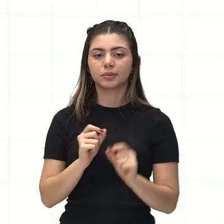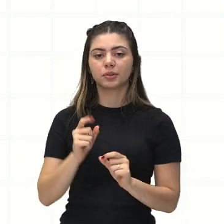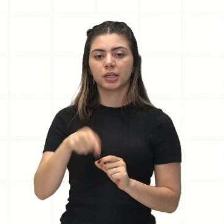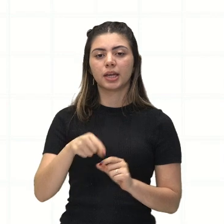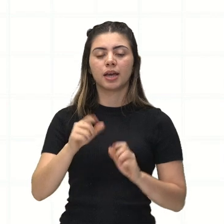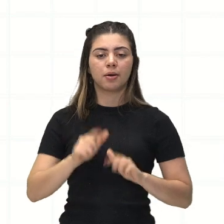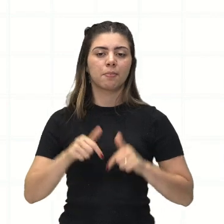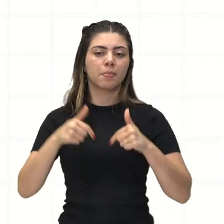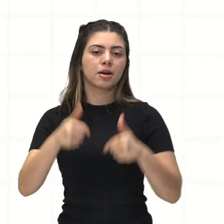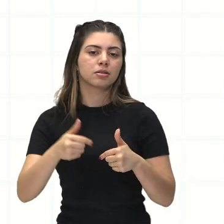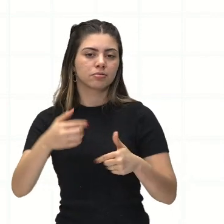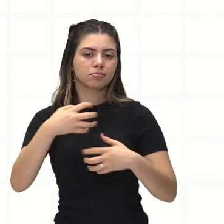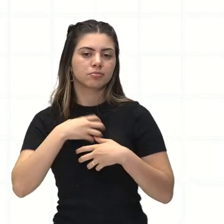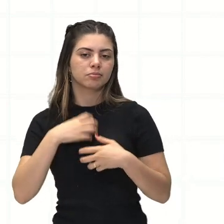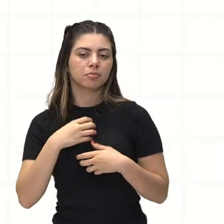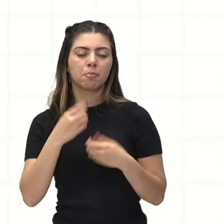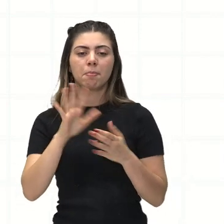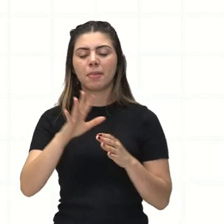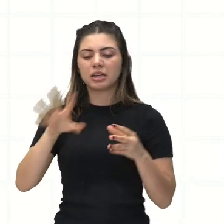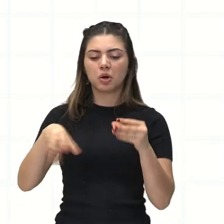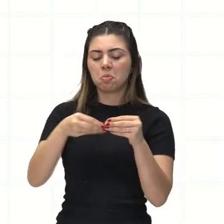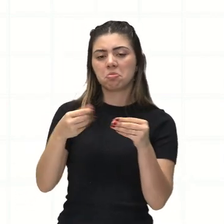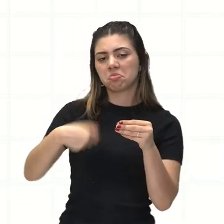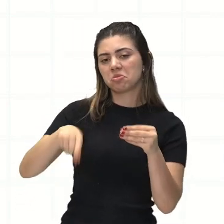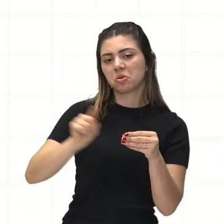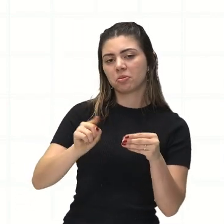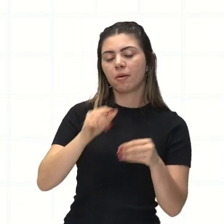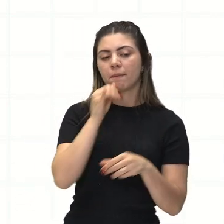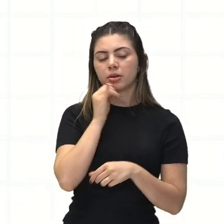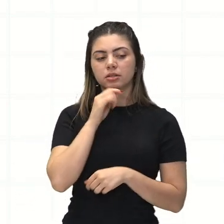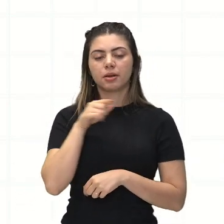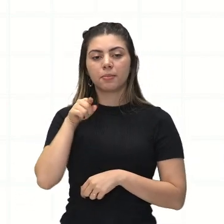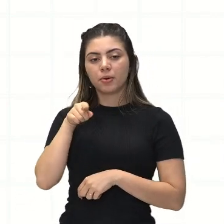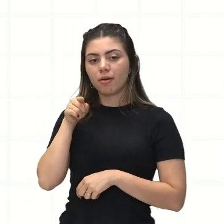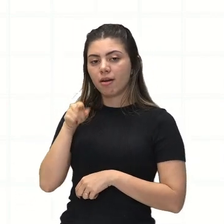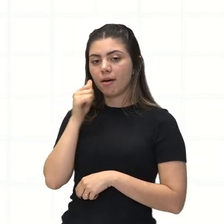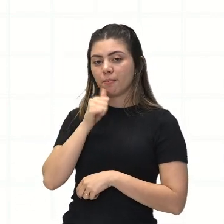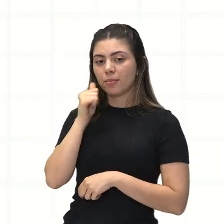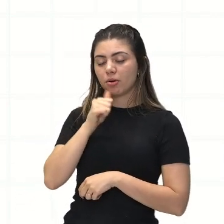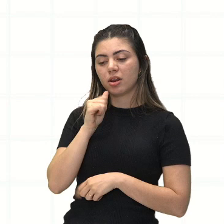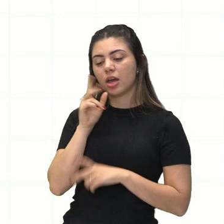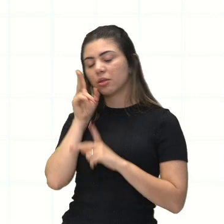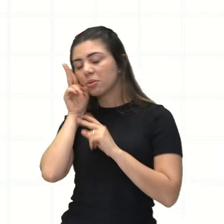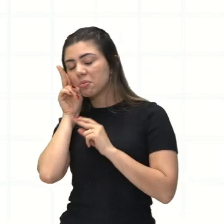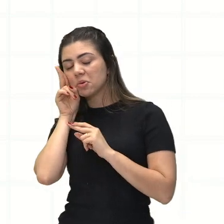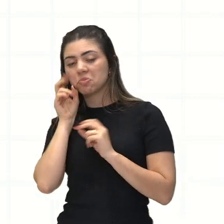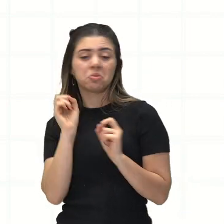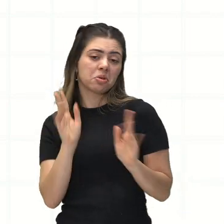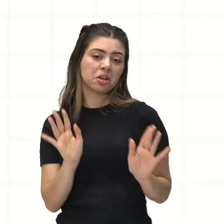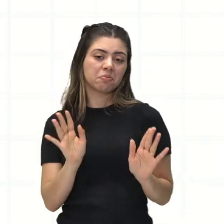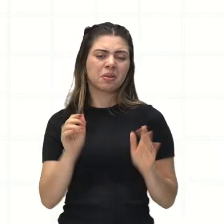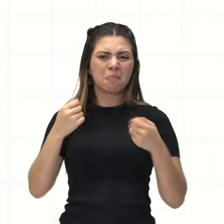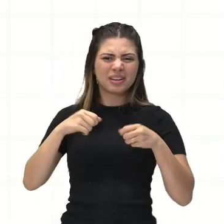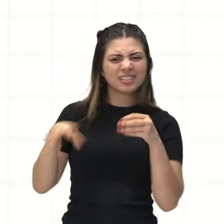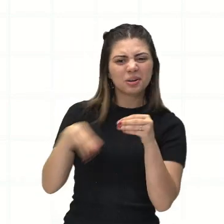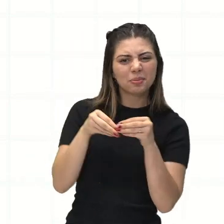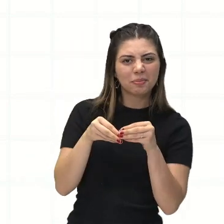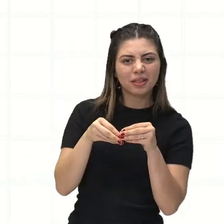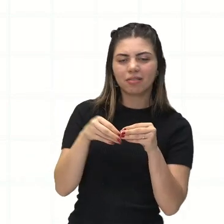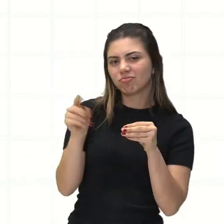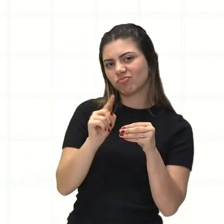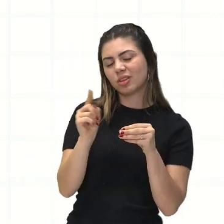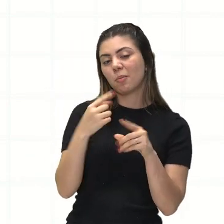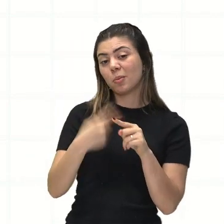ação sem a necessidade de complementos obrigatórios, como ela dormiu. Ela dormiu, ok. Eu preciso de um complemento? Não, eu tenho